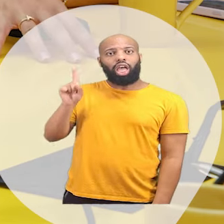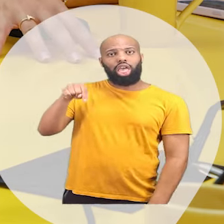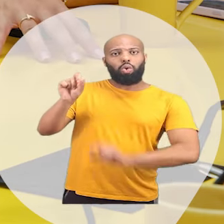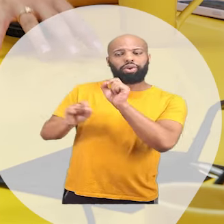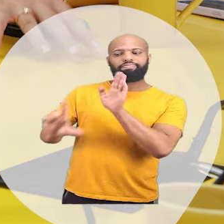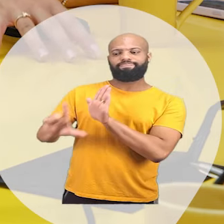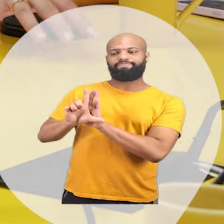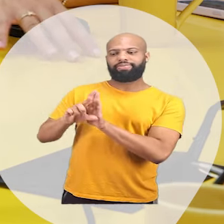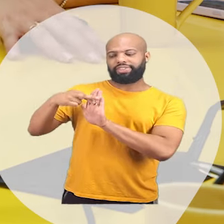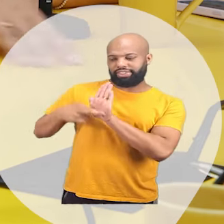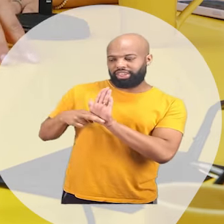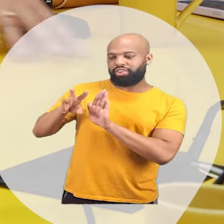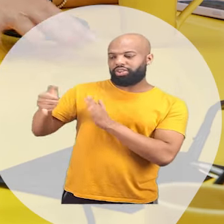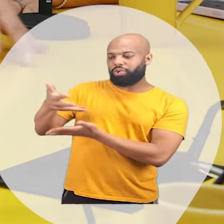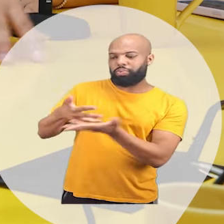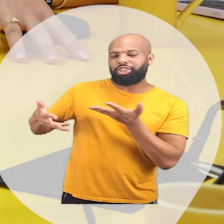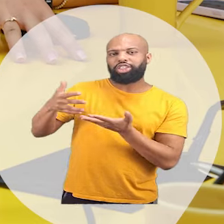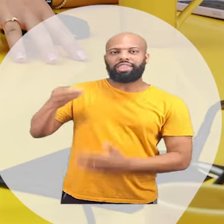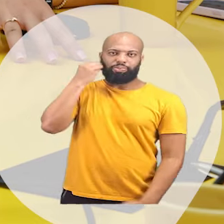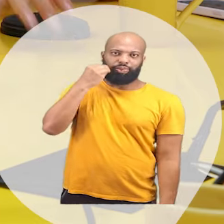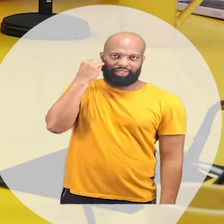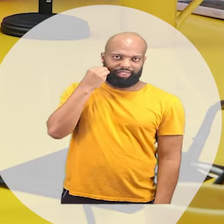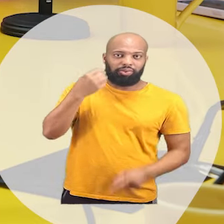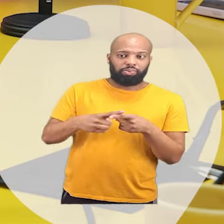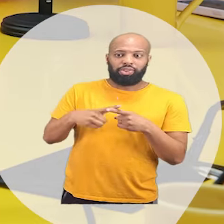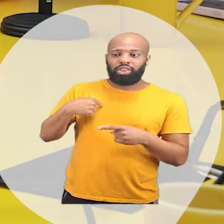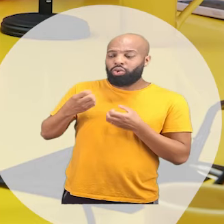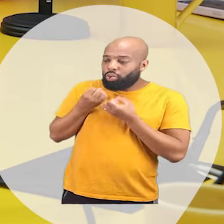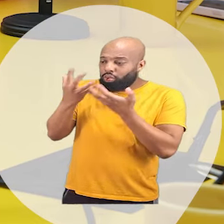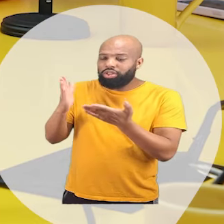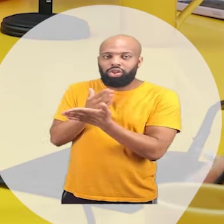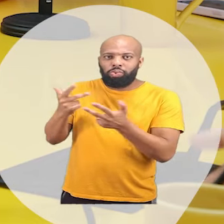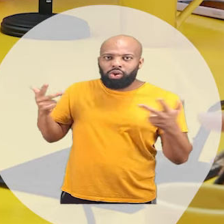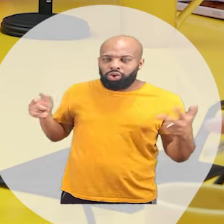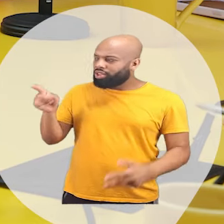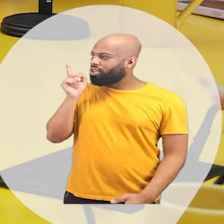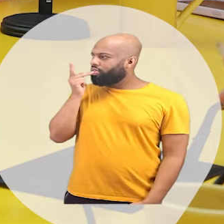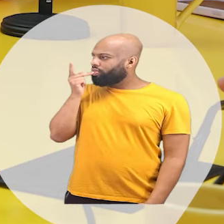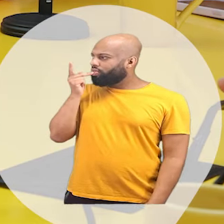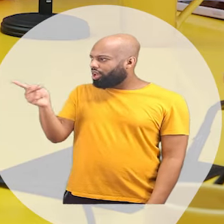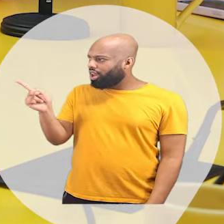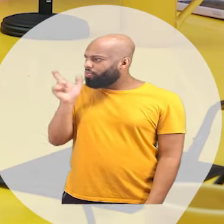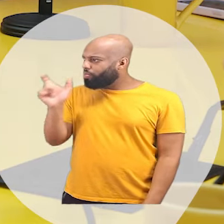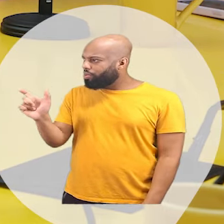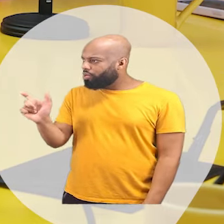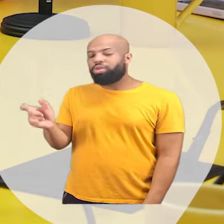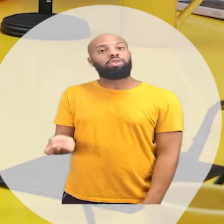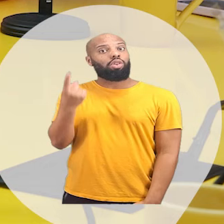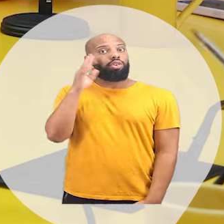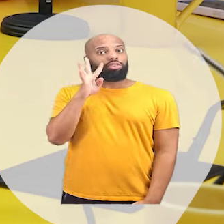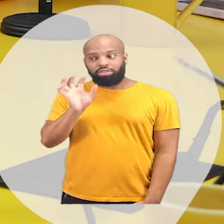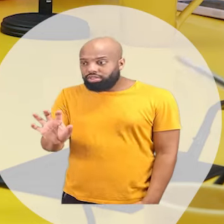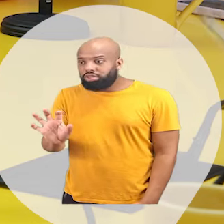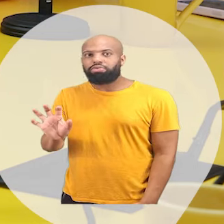isso como lema assim a gente compartilhar a experiência Até porque eu tô te contando uma coisa e você solta uma palavra Nossa que legal